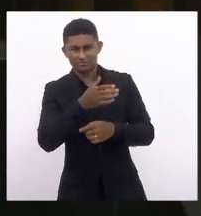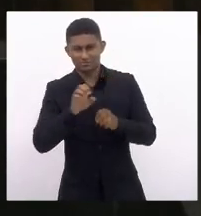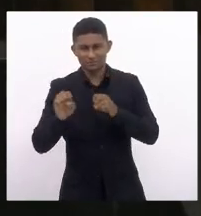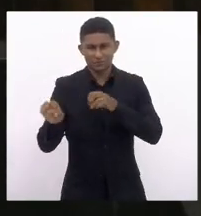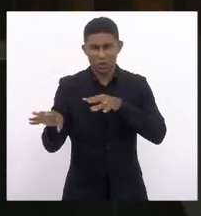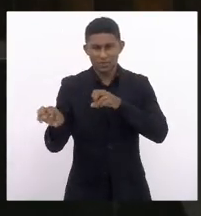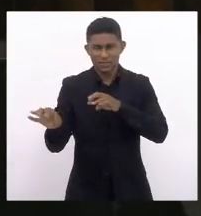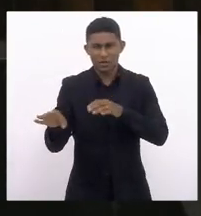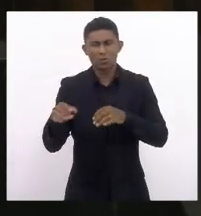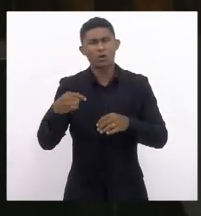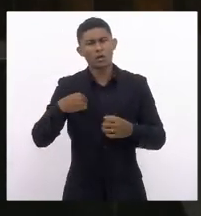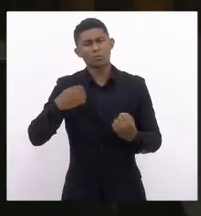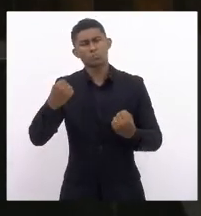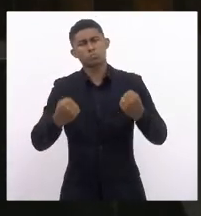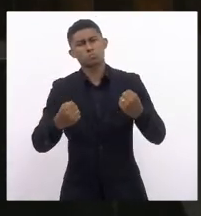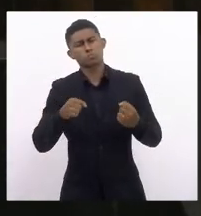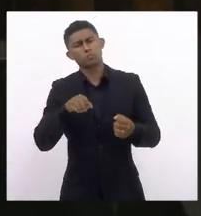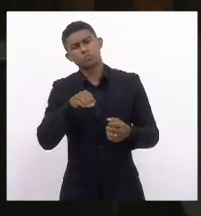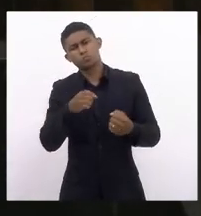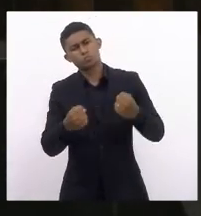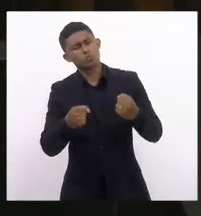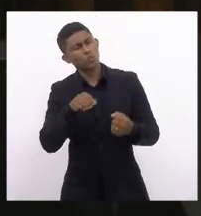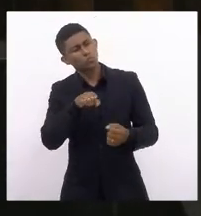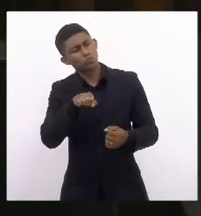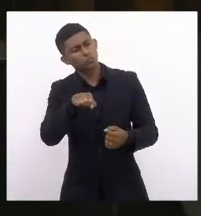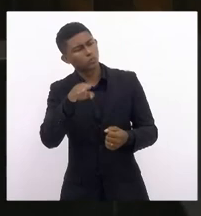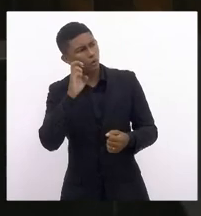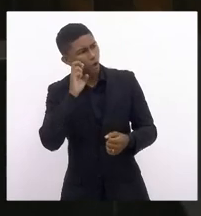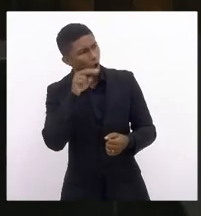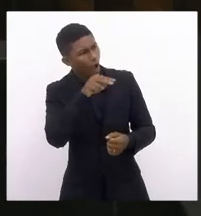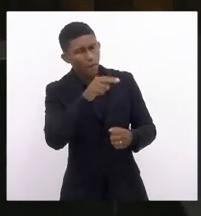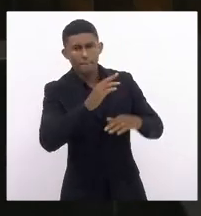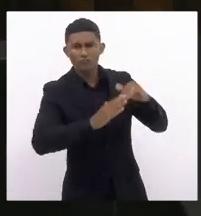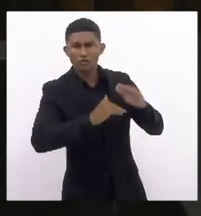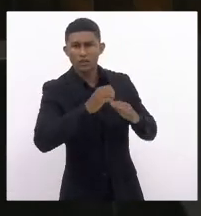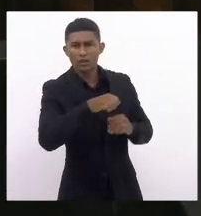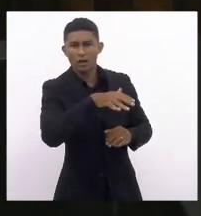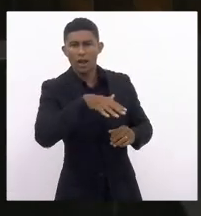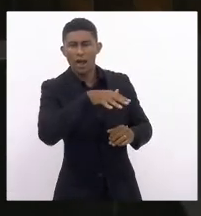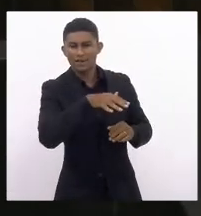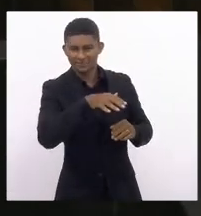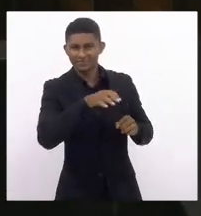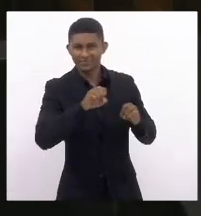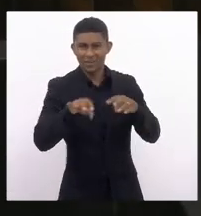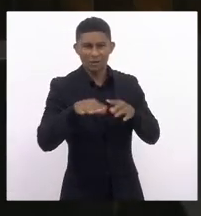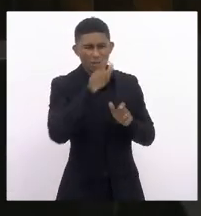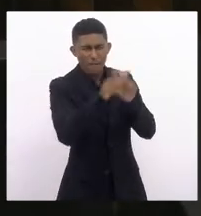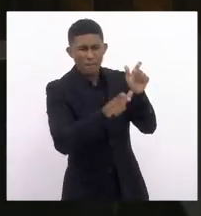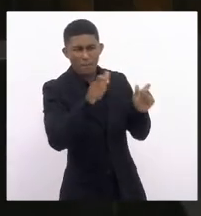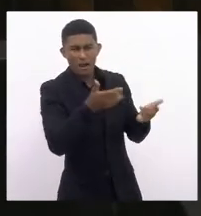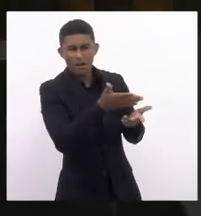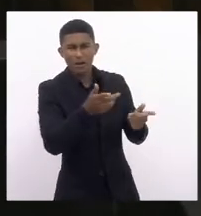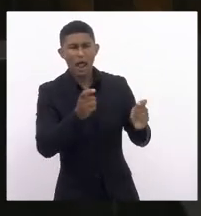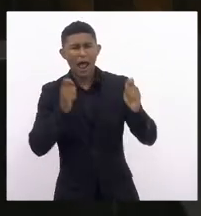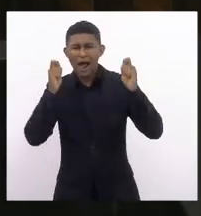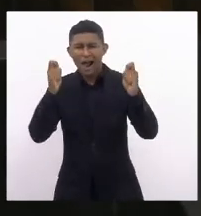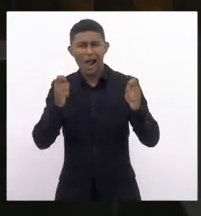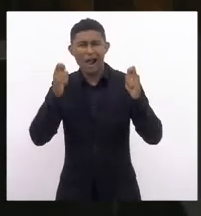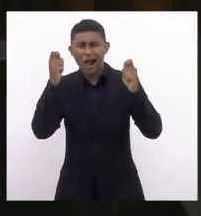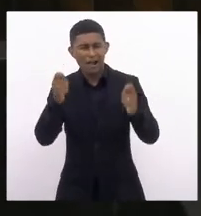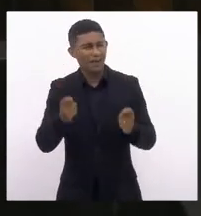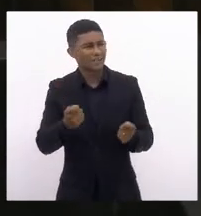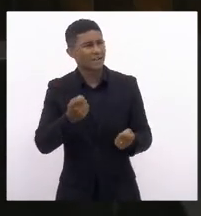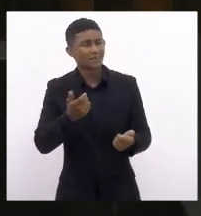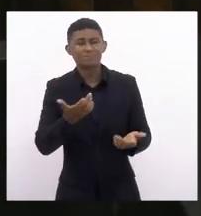acontecia um ato dos profissionais de educação, cobrando uma série de medidas que lhes